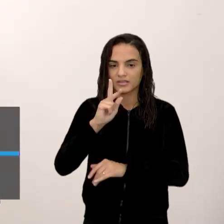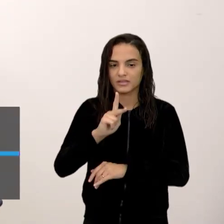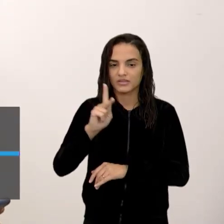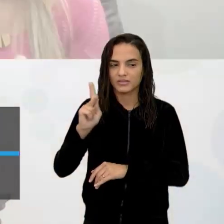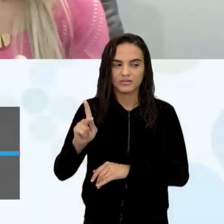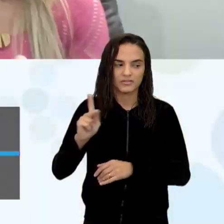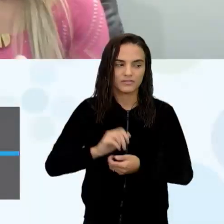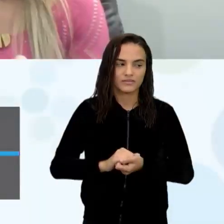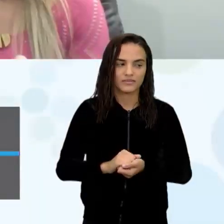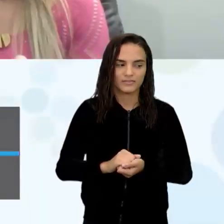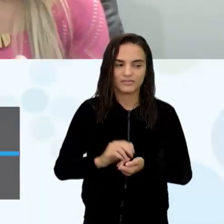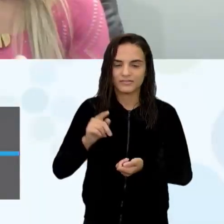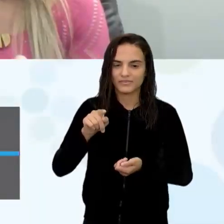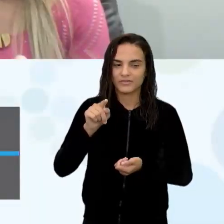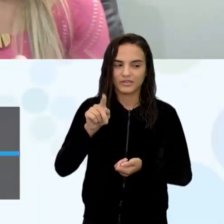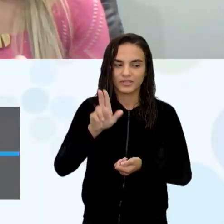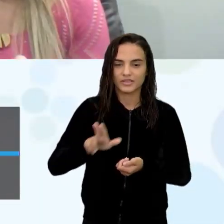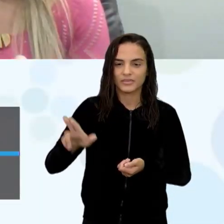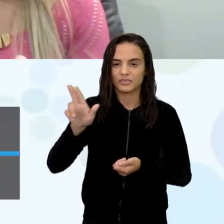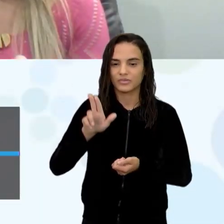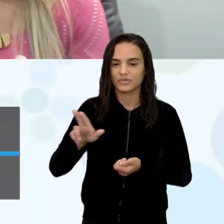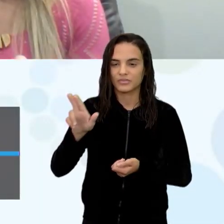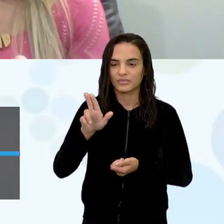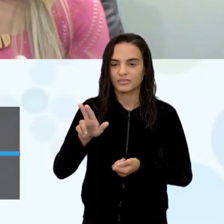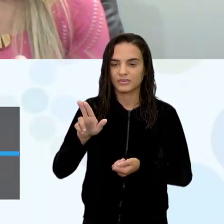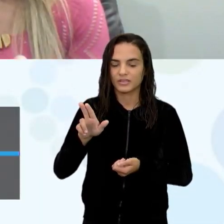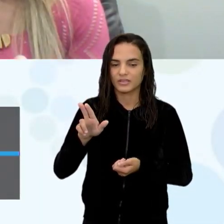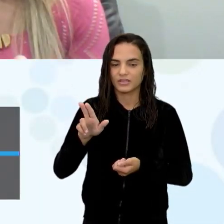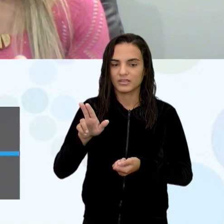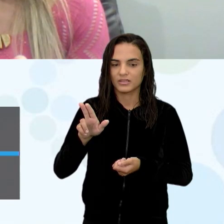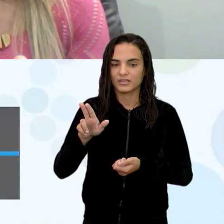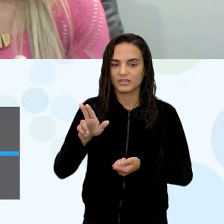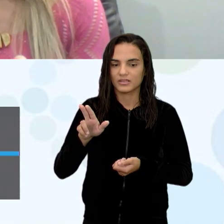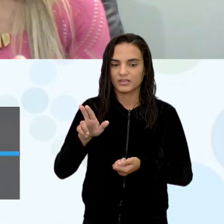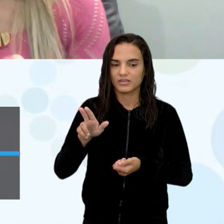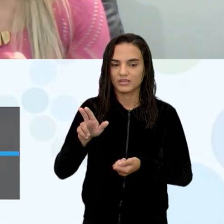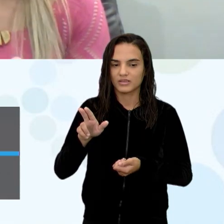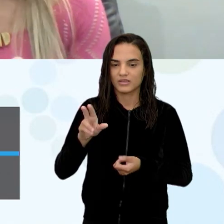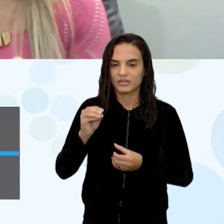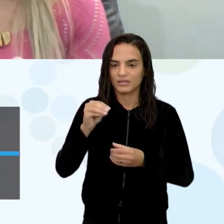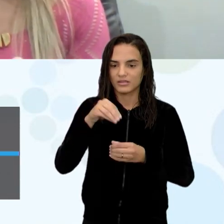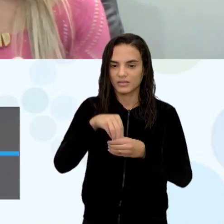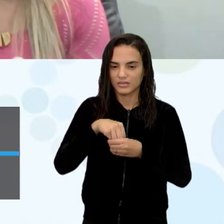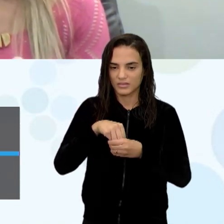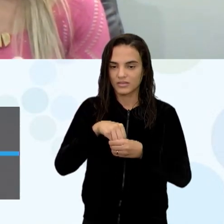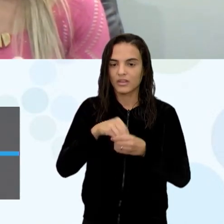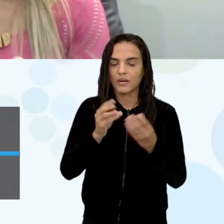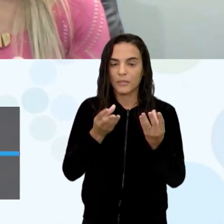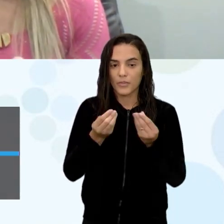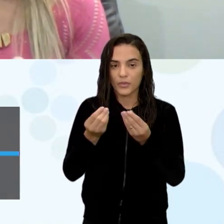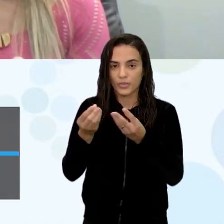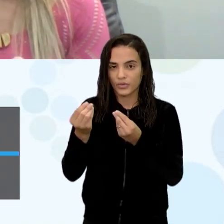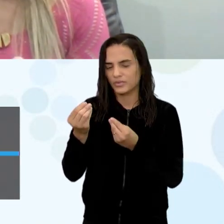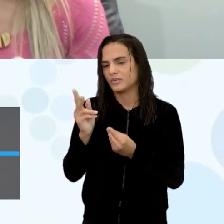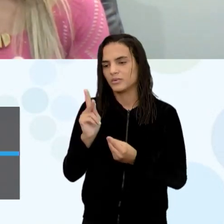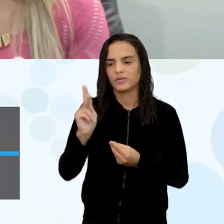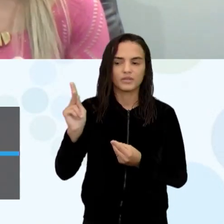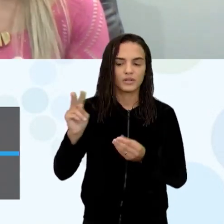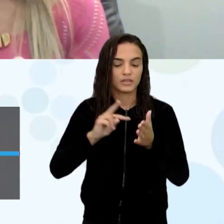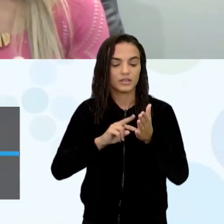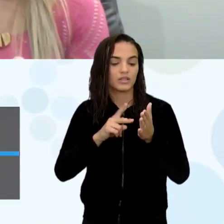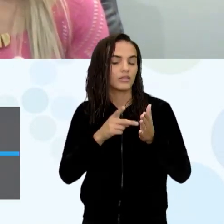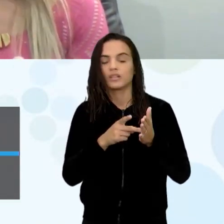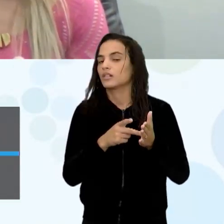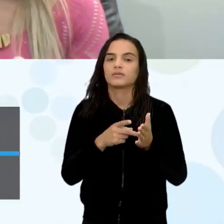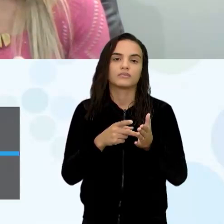professores. Você usa a palavra congênita e adquirida. Muitos professores ainda não sabem o que significa. Você